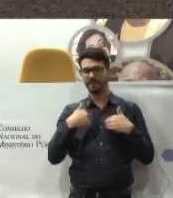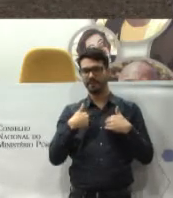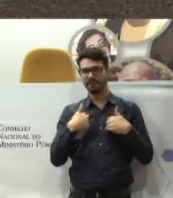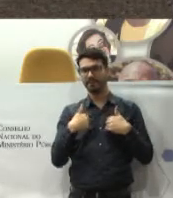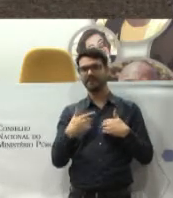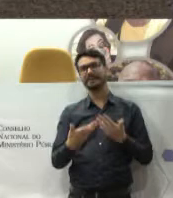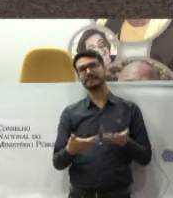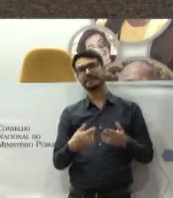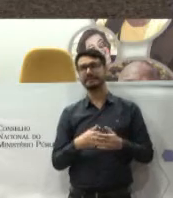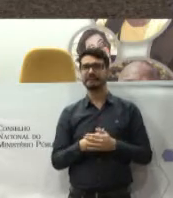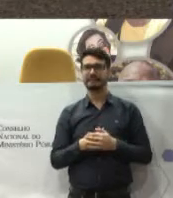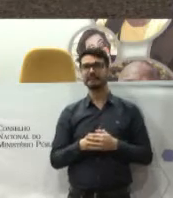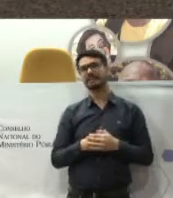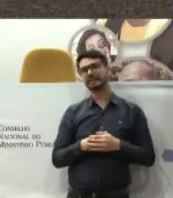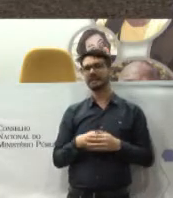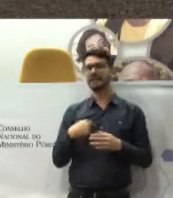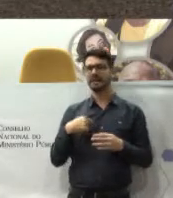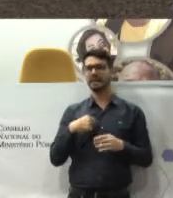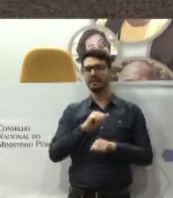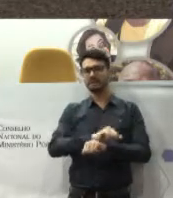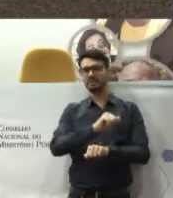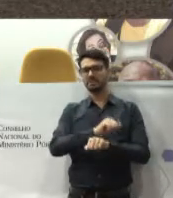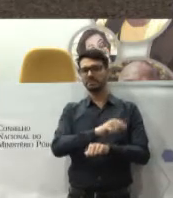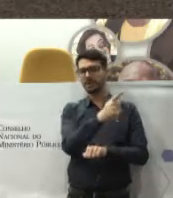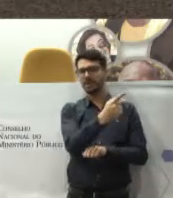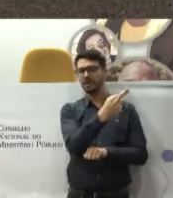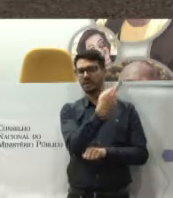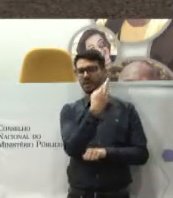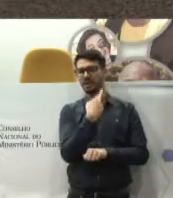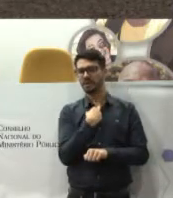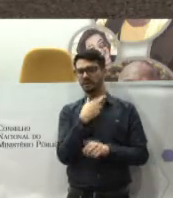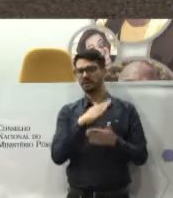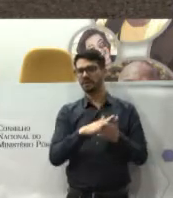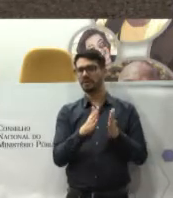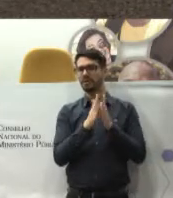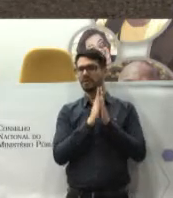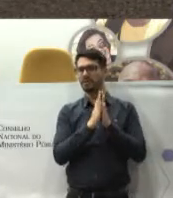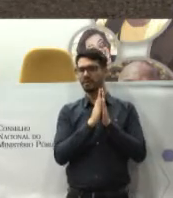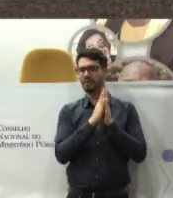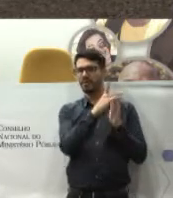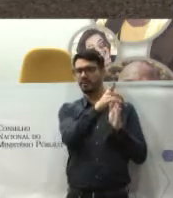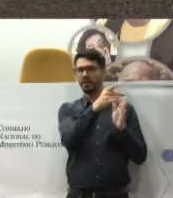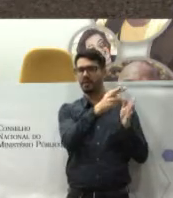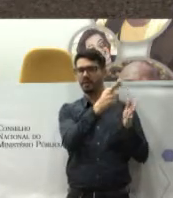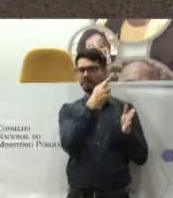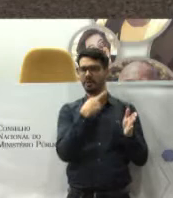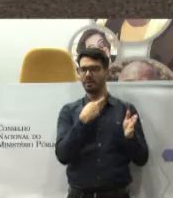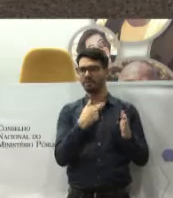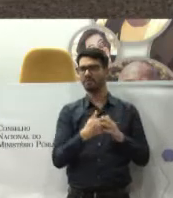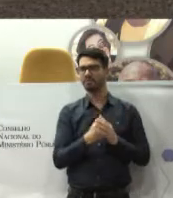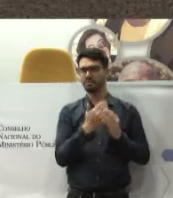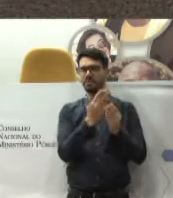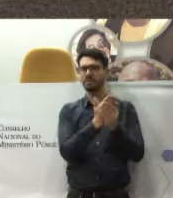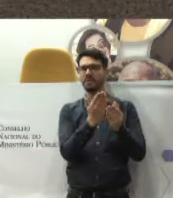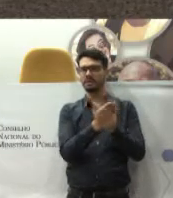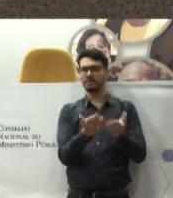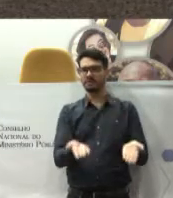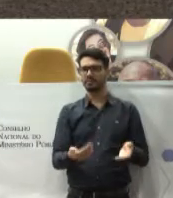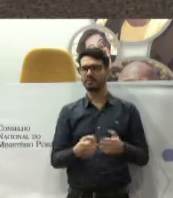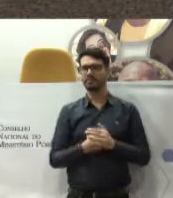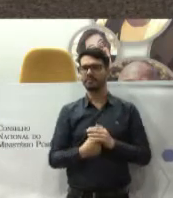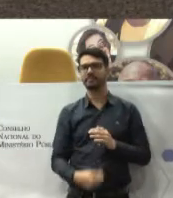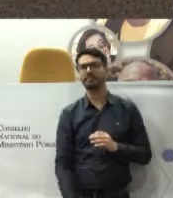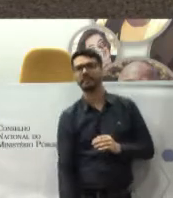au, au, au, e aqui eu espero no gabinete que alguém responda, por favor, é o que eu estou pedindo. Então, é